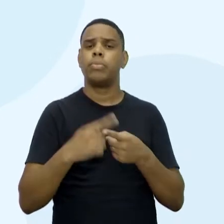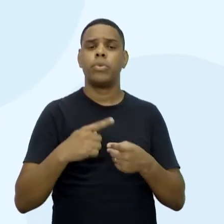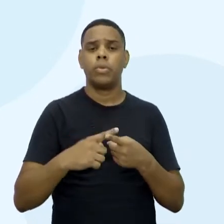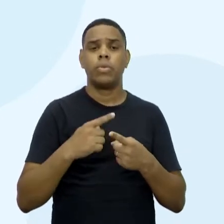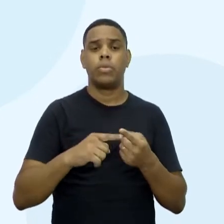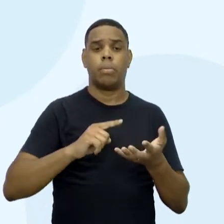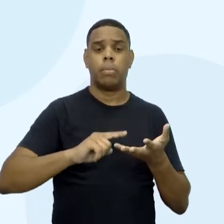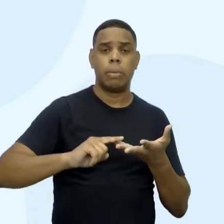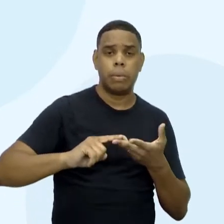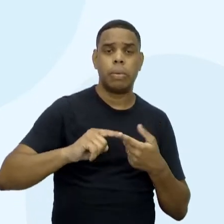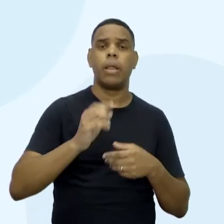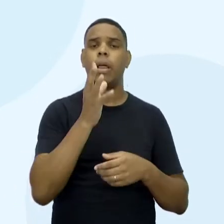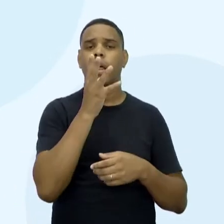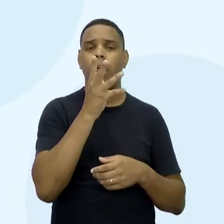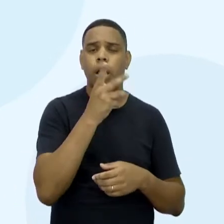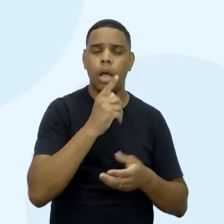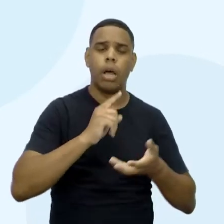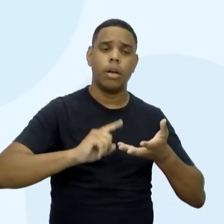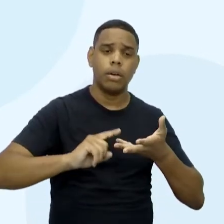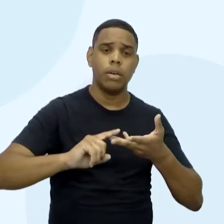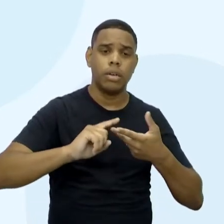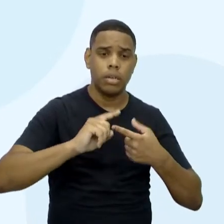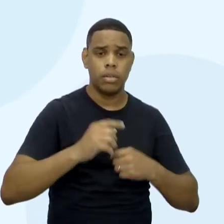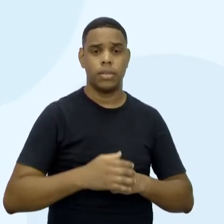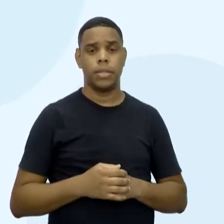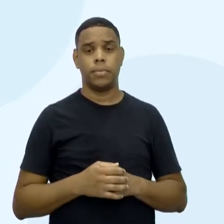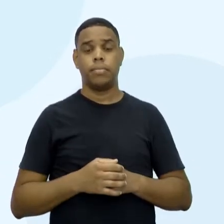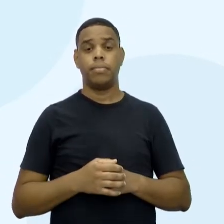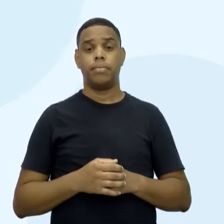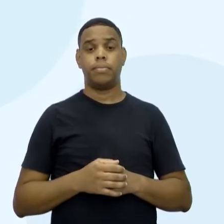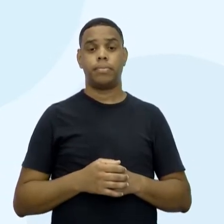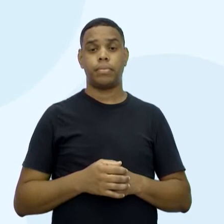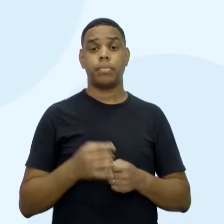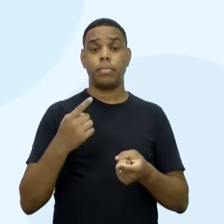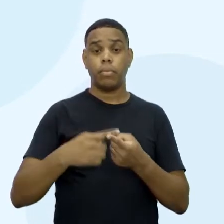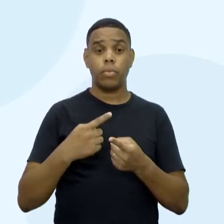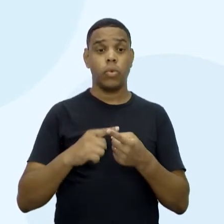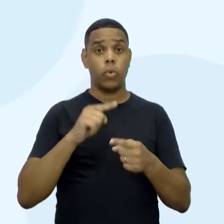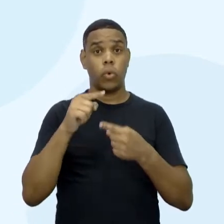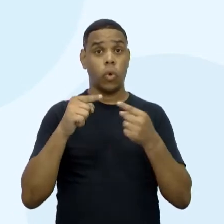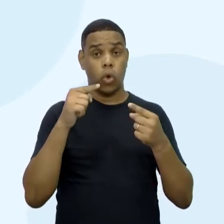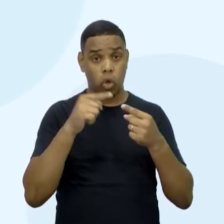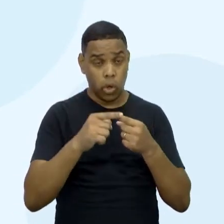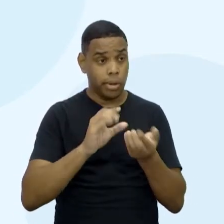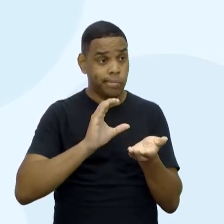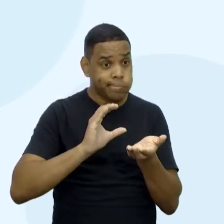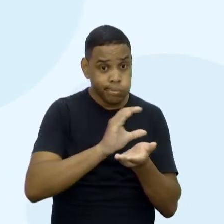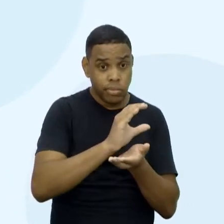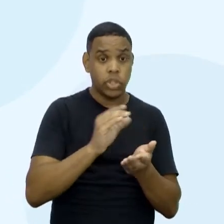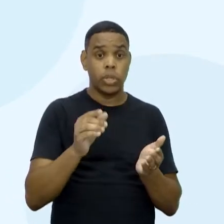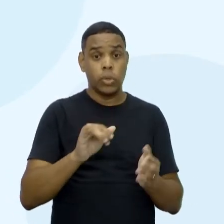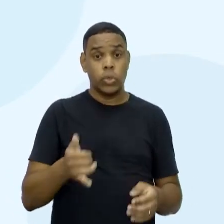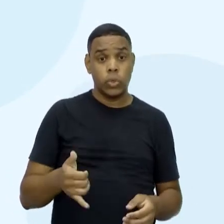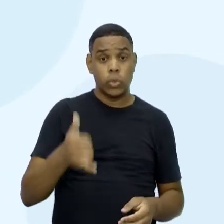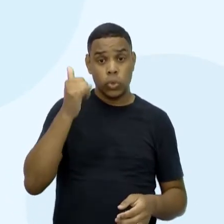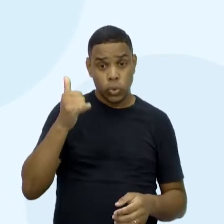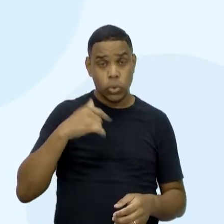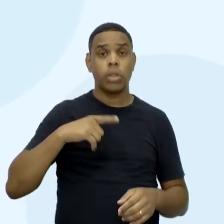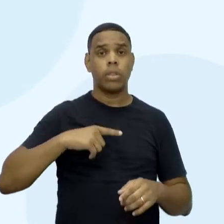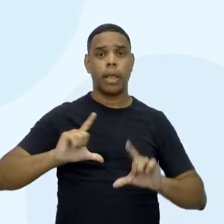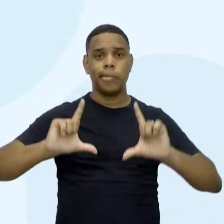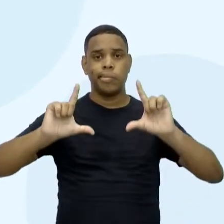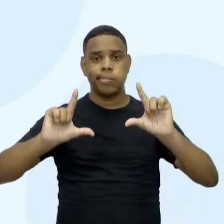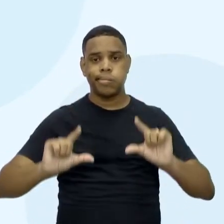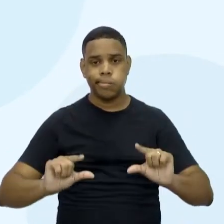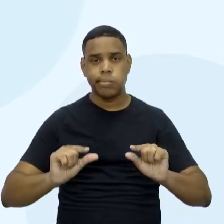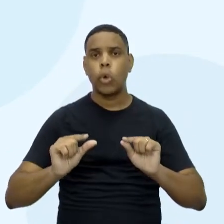justifica toda a burocracia. Por ter um objetivo certo, as taxas de juros são reduzidas